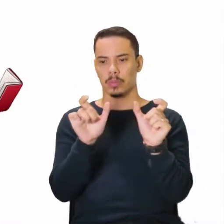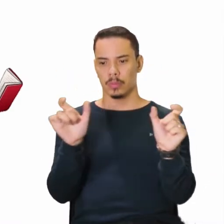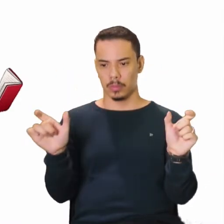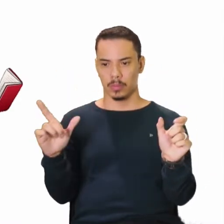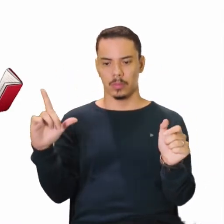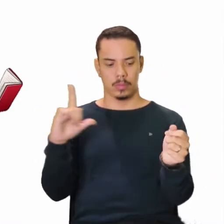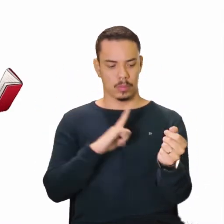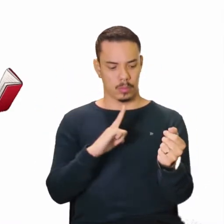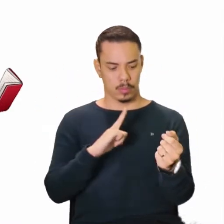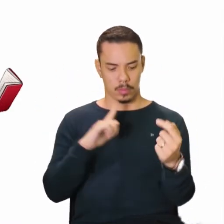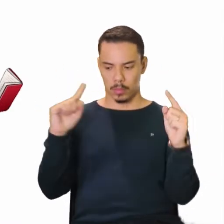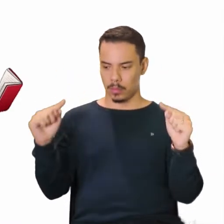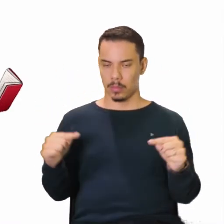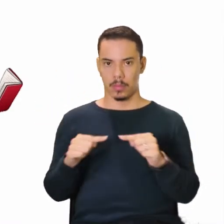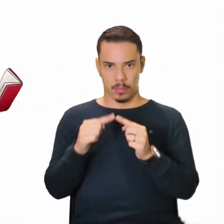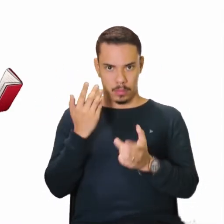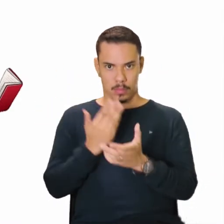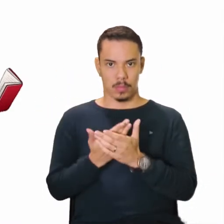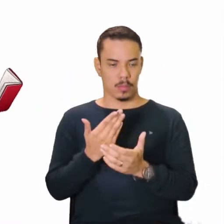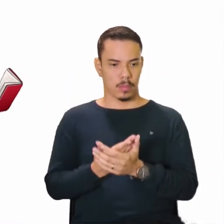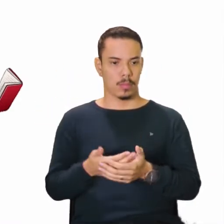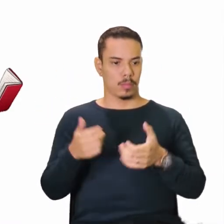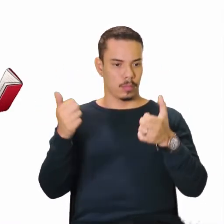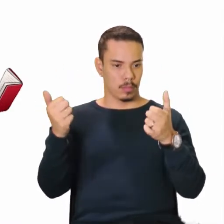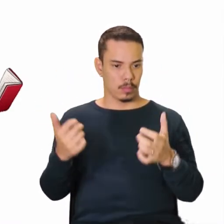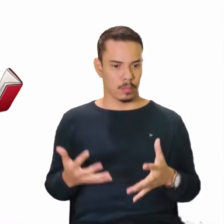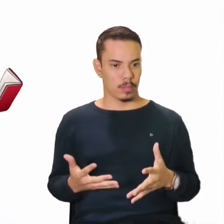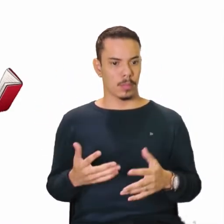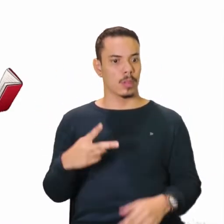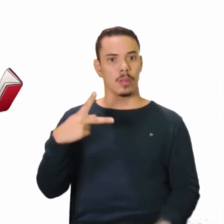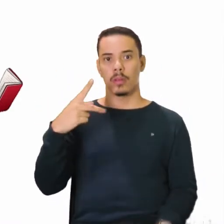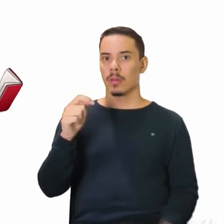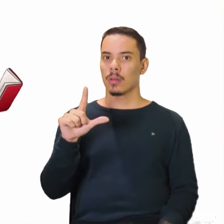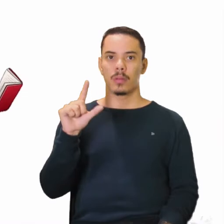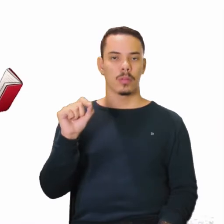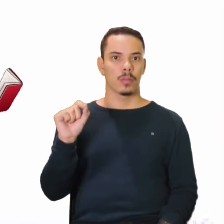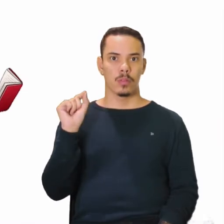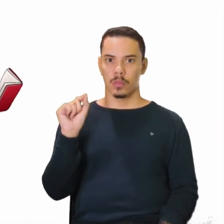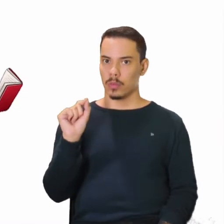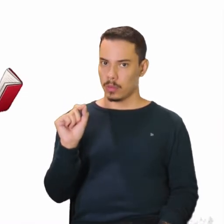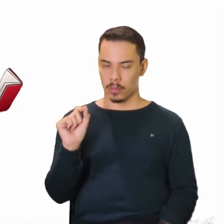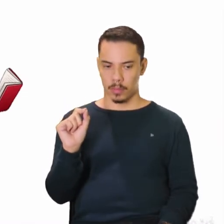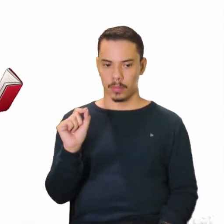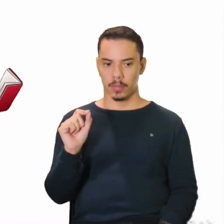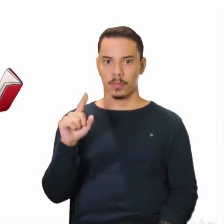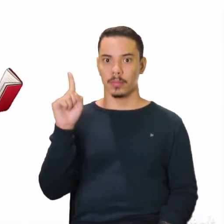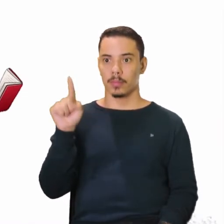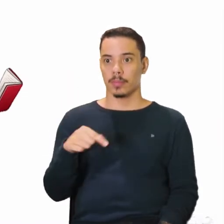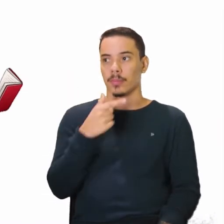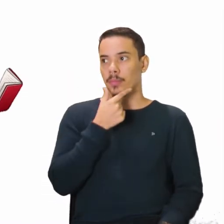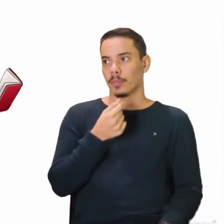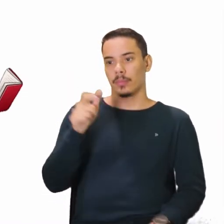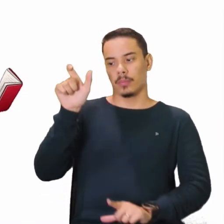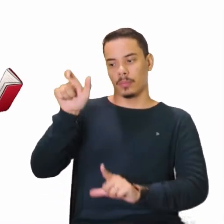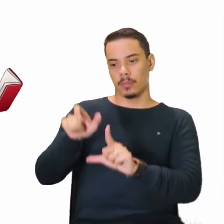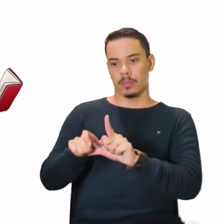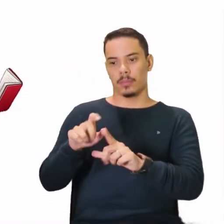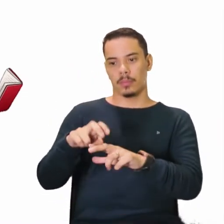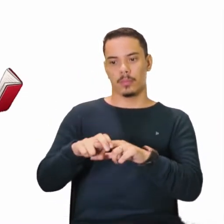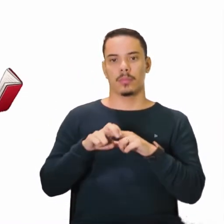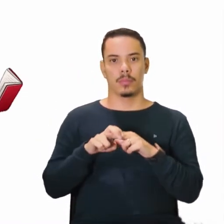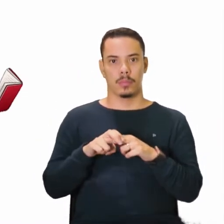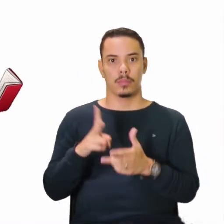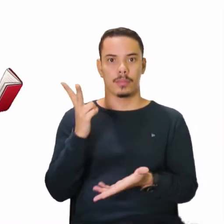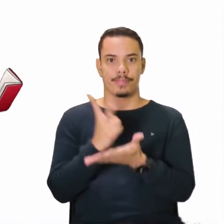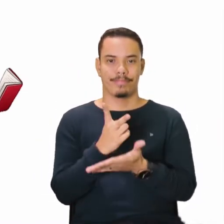ter uma aula exclusiva, o que Paulo é nessa oração? Ela é sujeito, então termos com a mesma